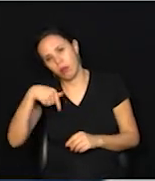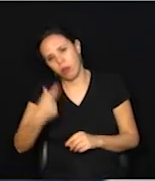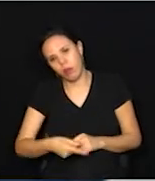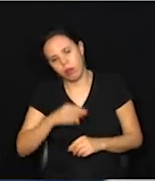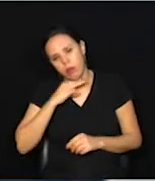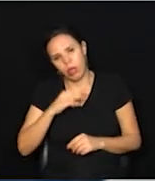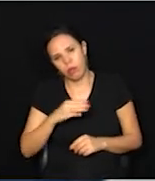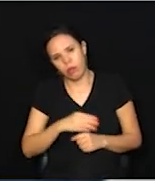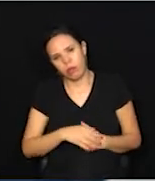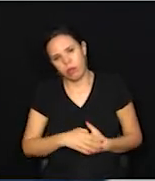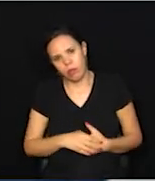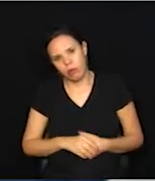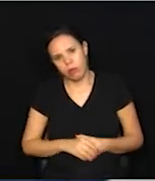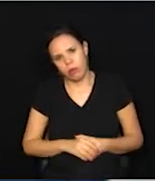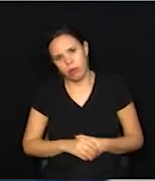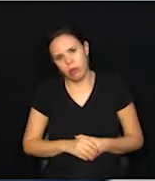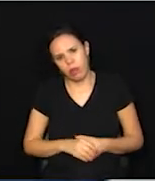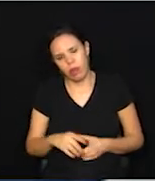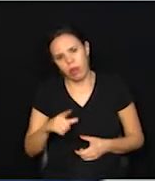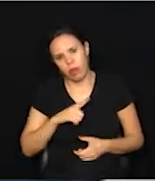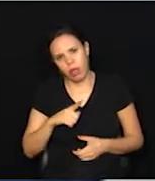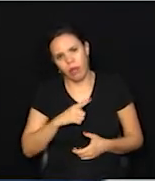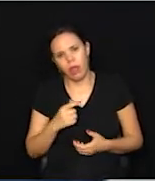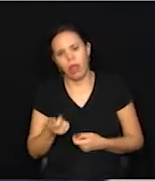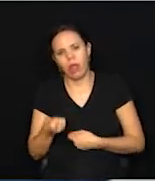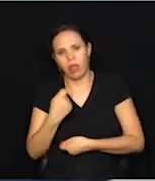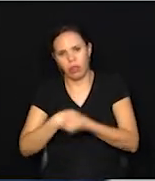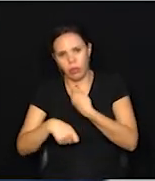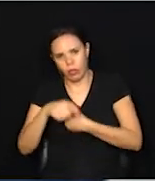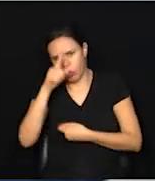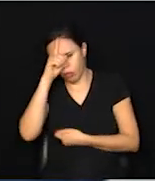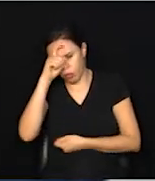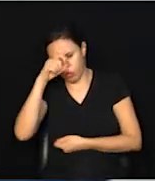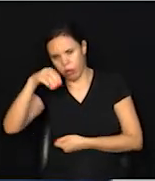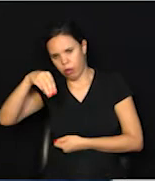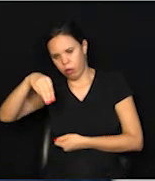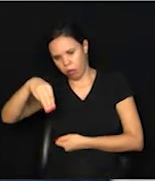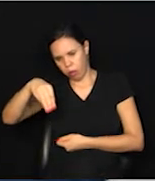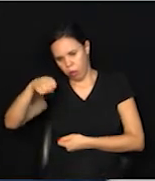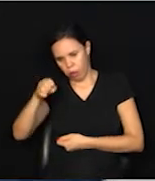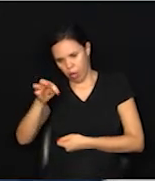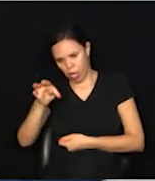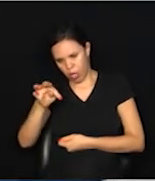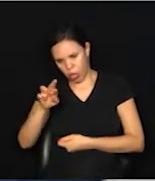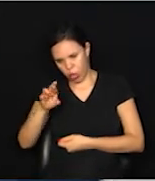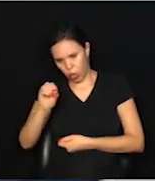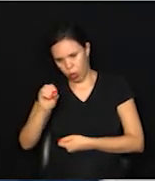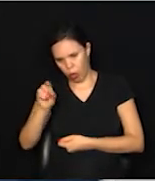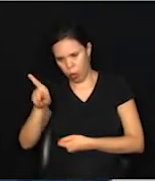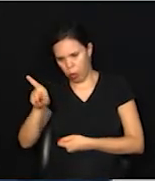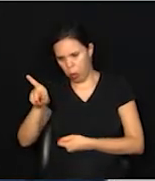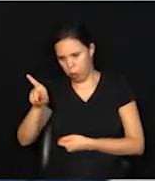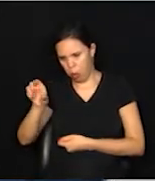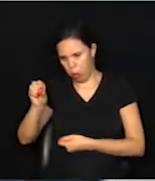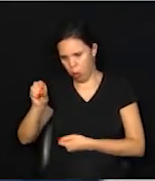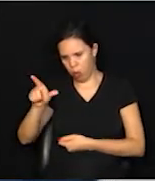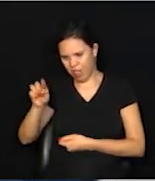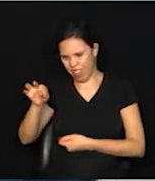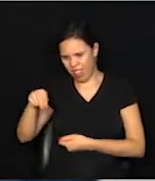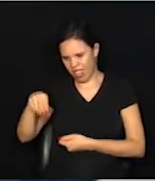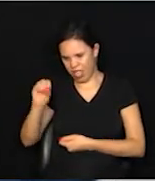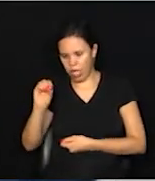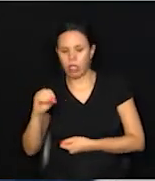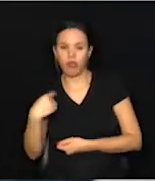aquela requisição administrativa do Hospital Metropolitano que nos salvou, eu falo literalmente,